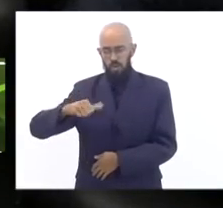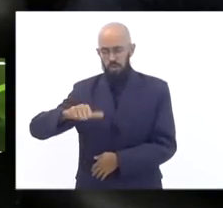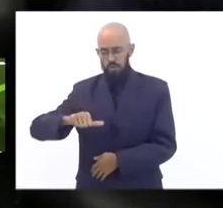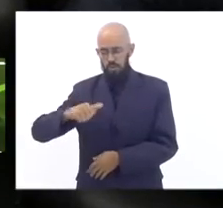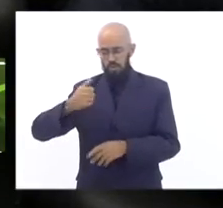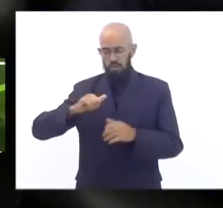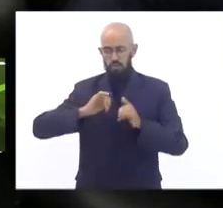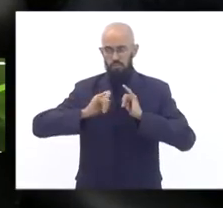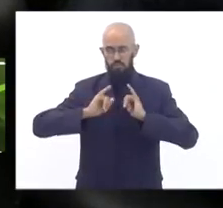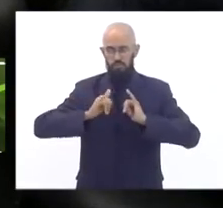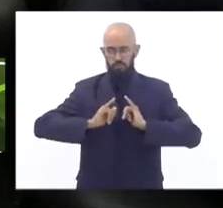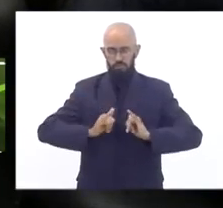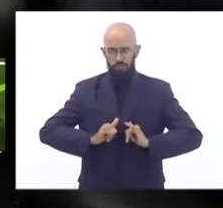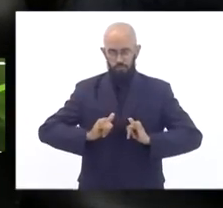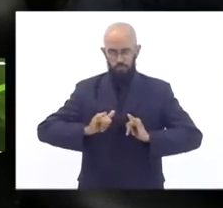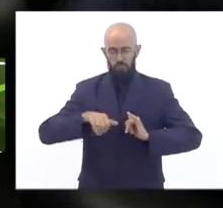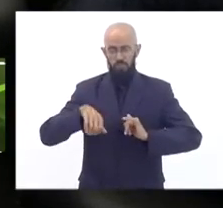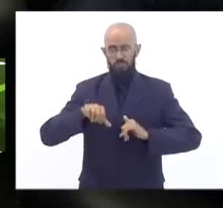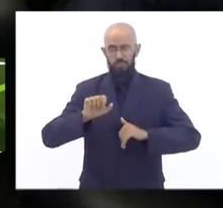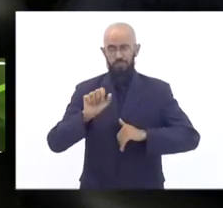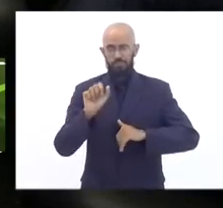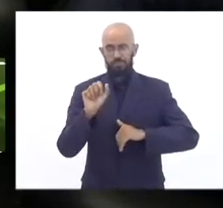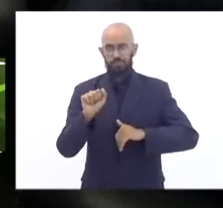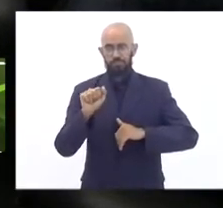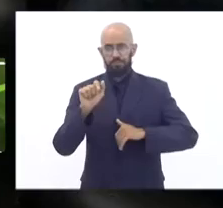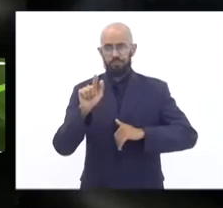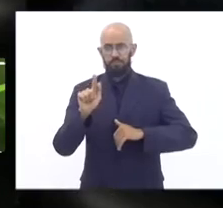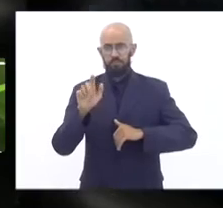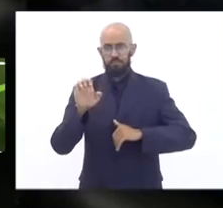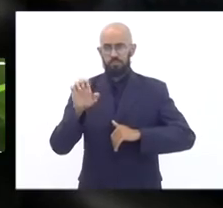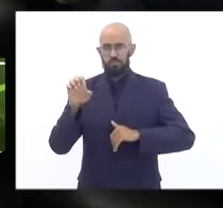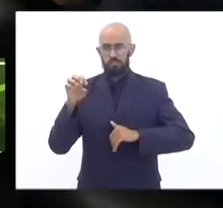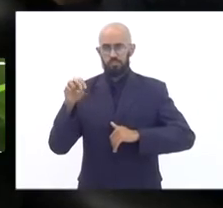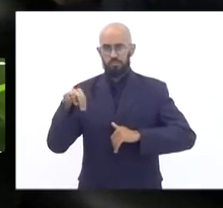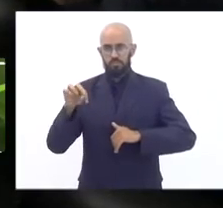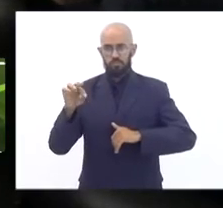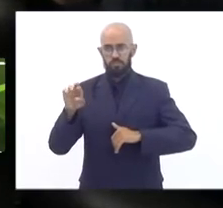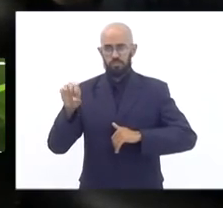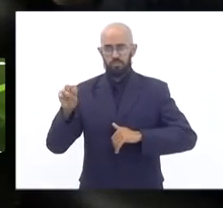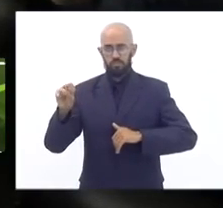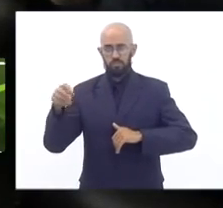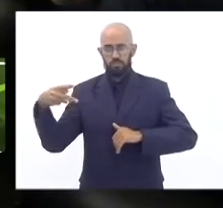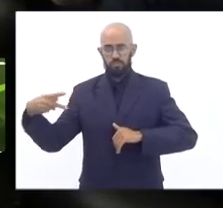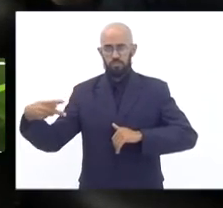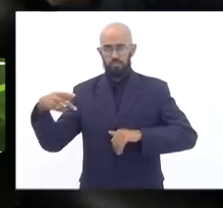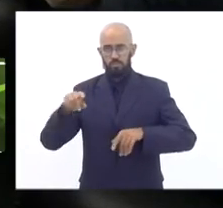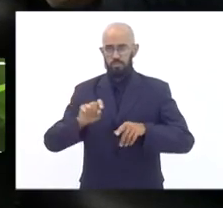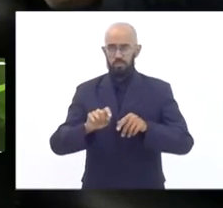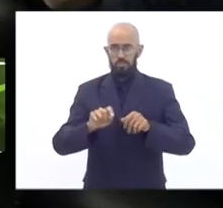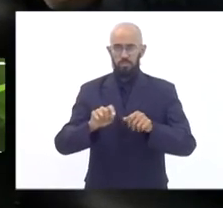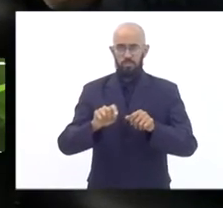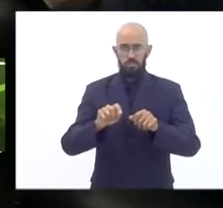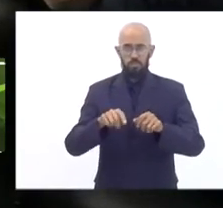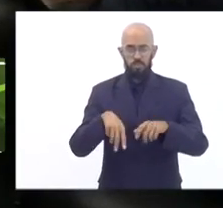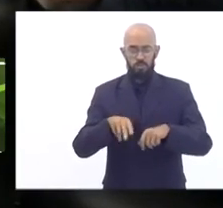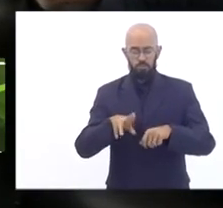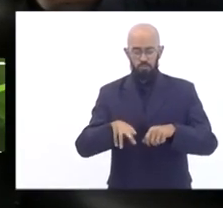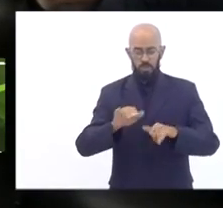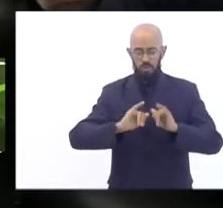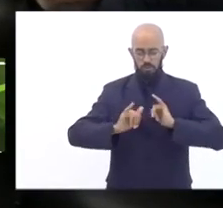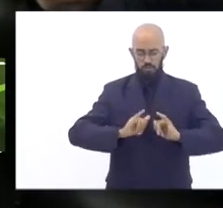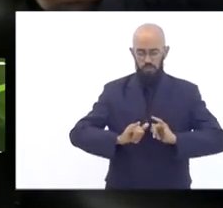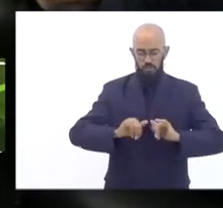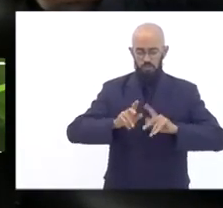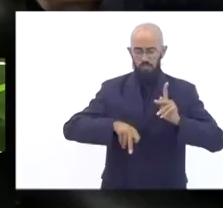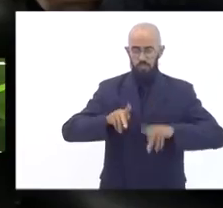coletados pela Getransp ao longo do tempo, os dados econômicos, os dados populacionais, nós fazemos uma